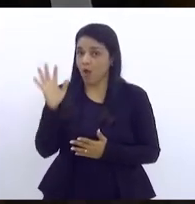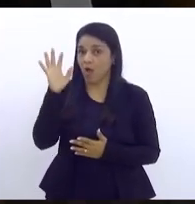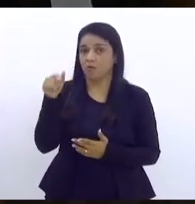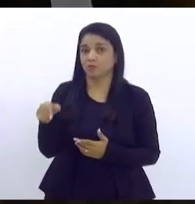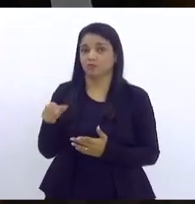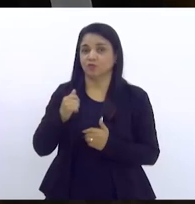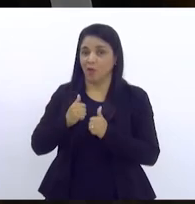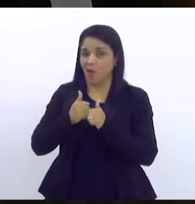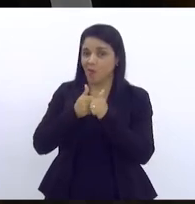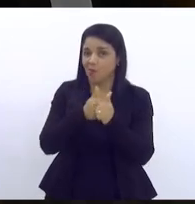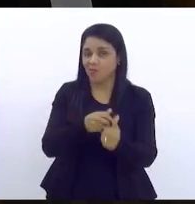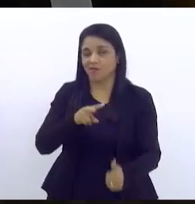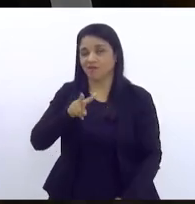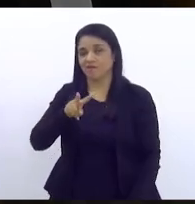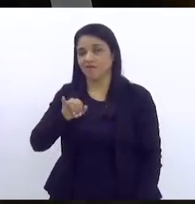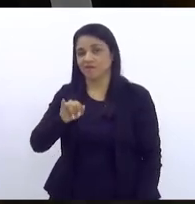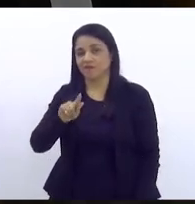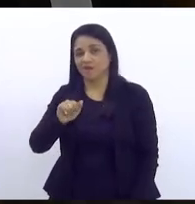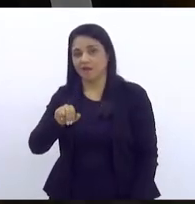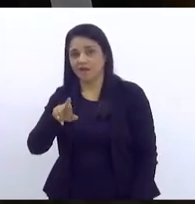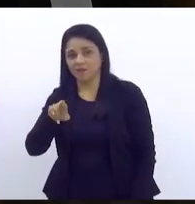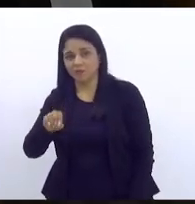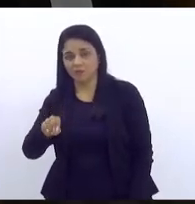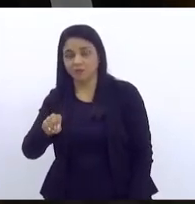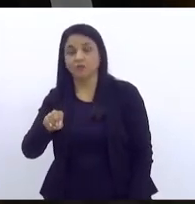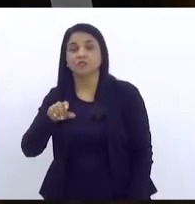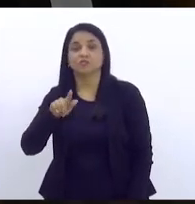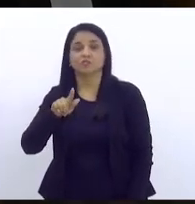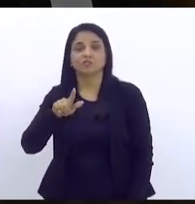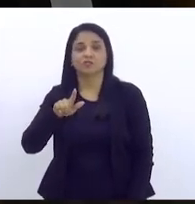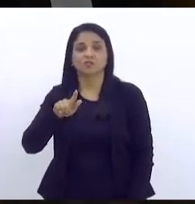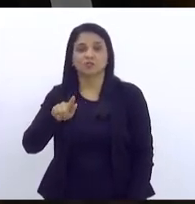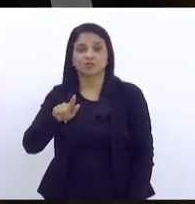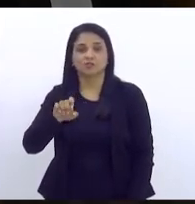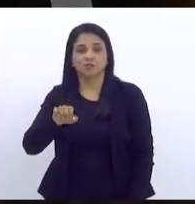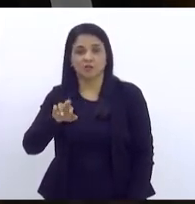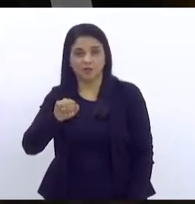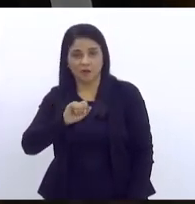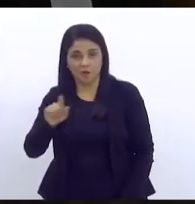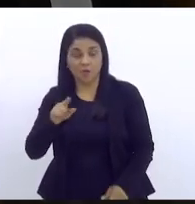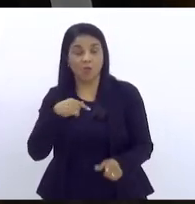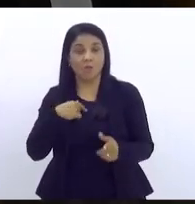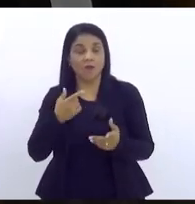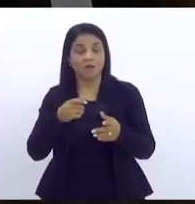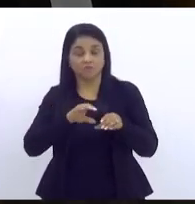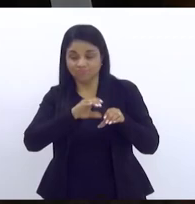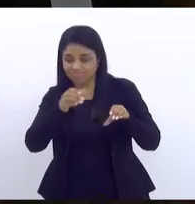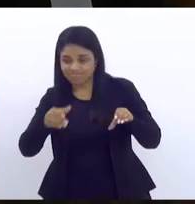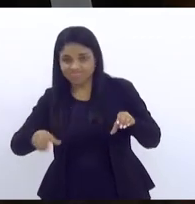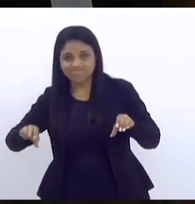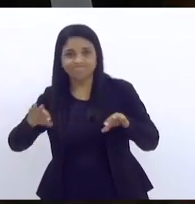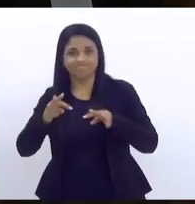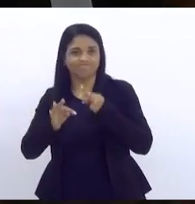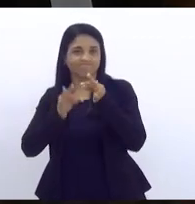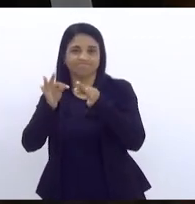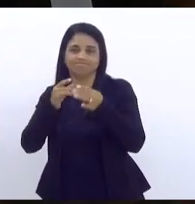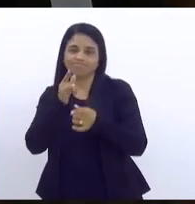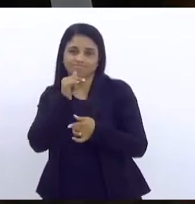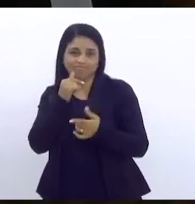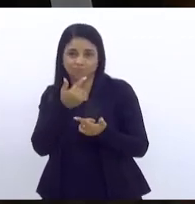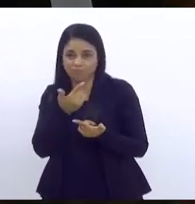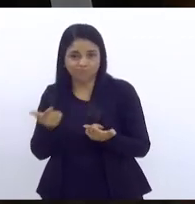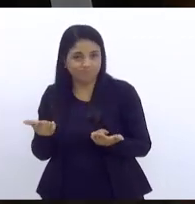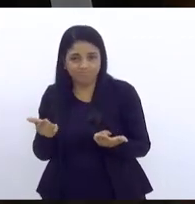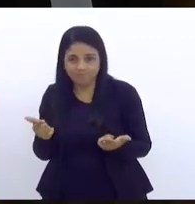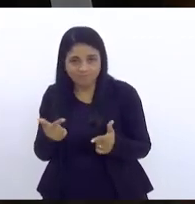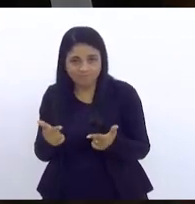acompanha em Vigário eh mas essa previsão do saneamento não chegou e tá correto né que é